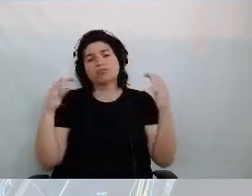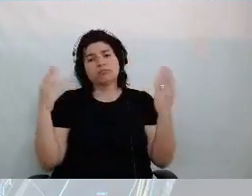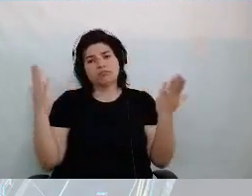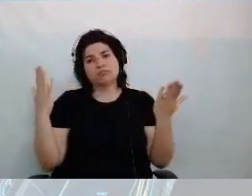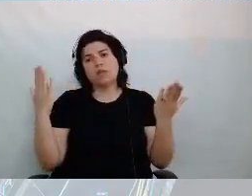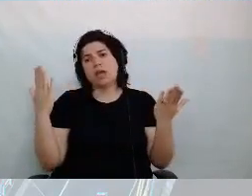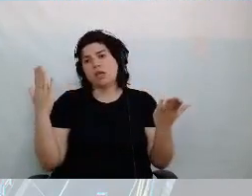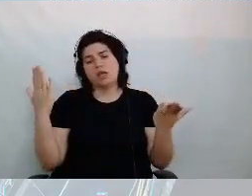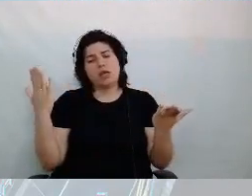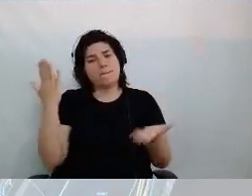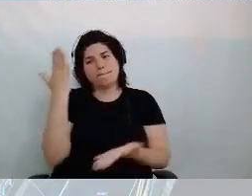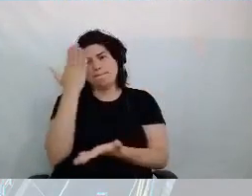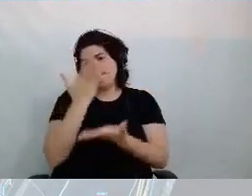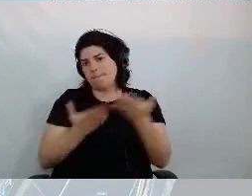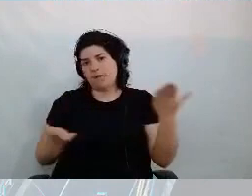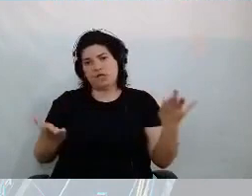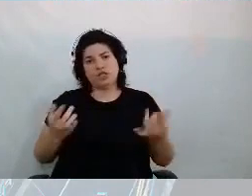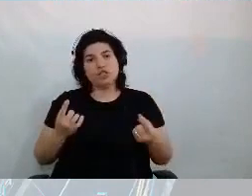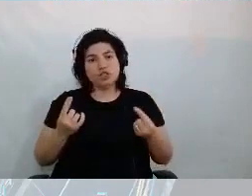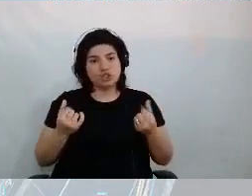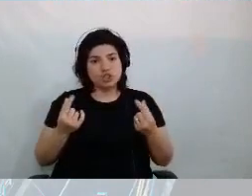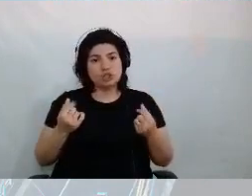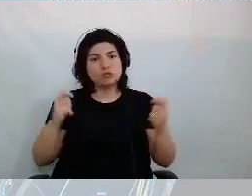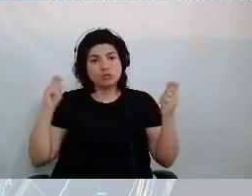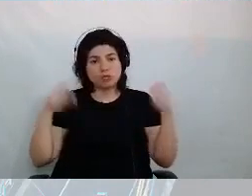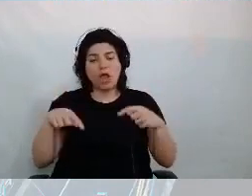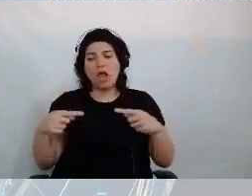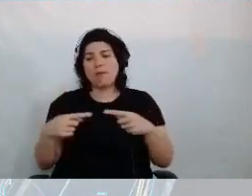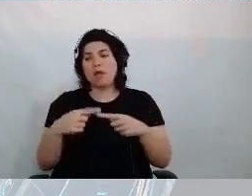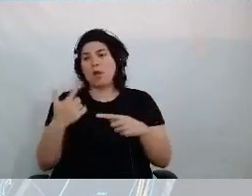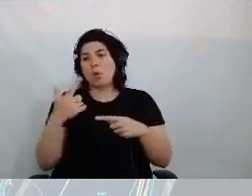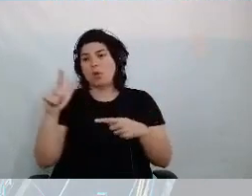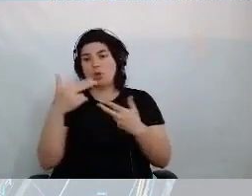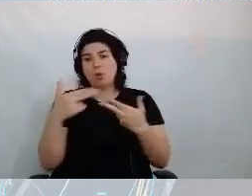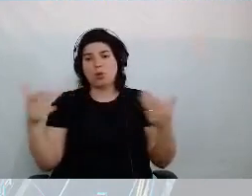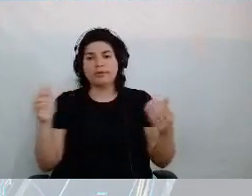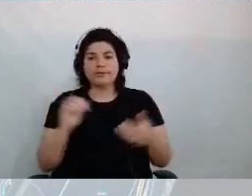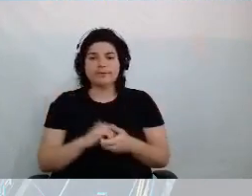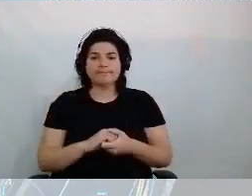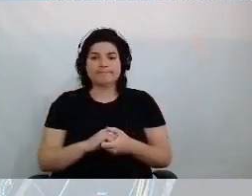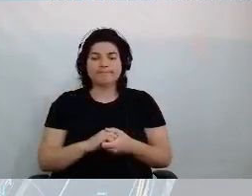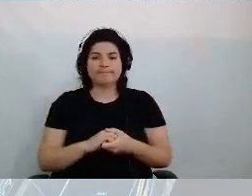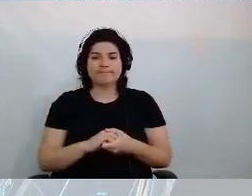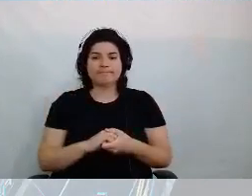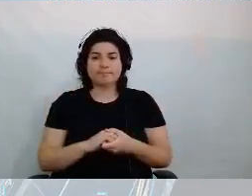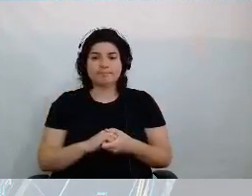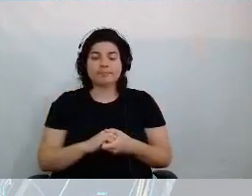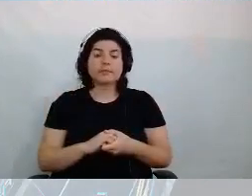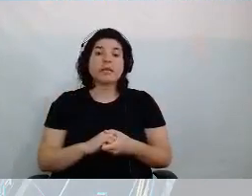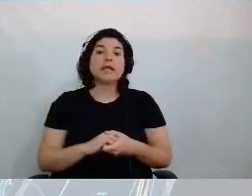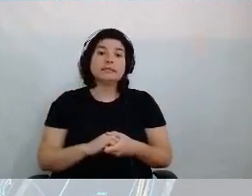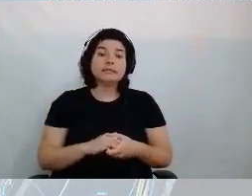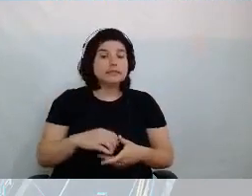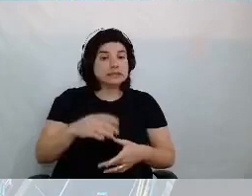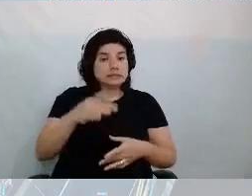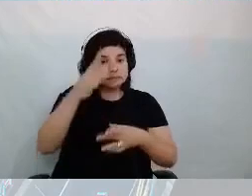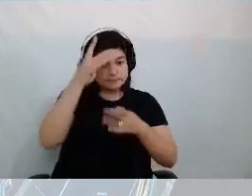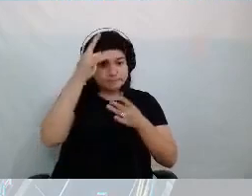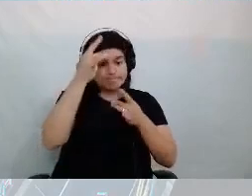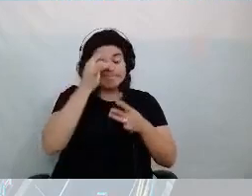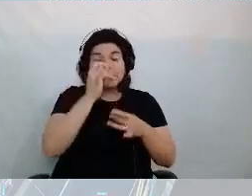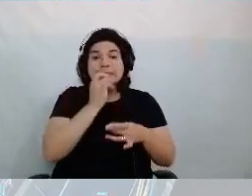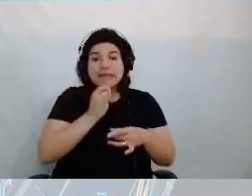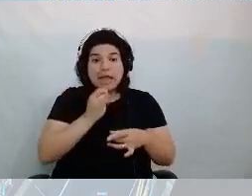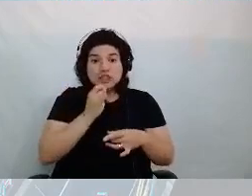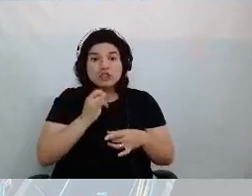desperdiçar recursos ali que eu poderia estar aplicando em outra coisa. Então, ali, eu testar a performance vai me ajudar também da